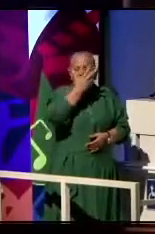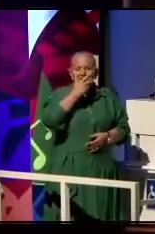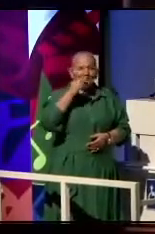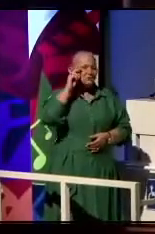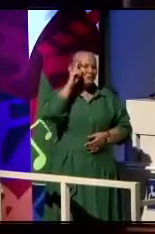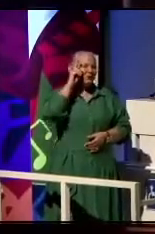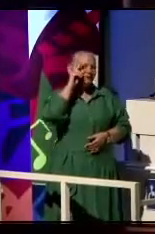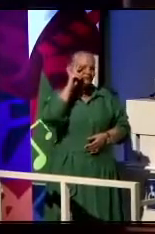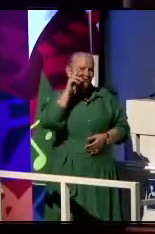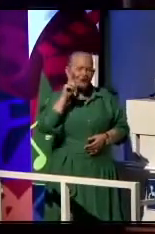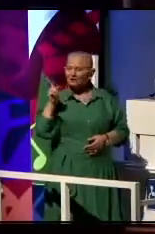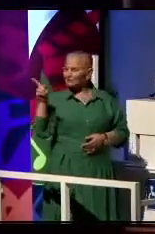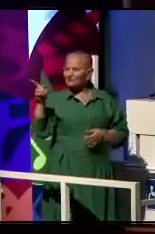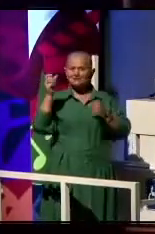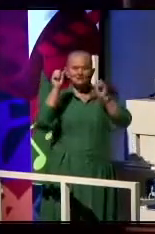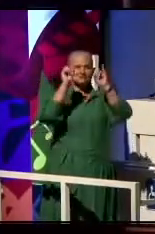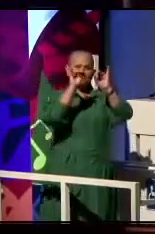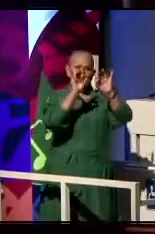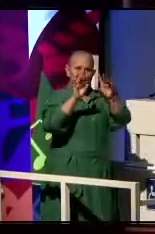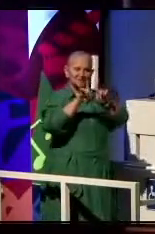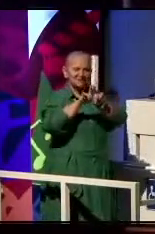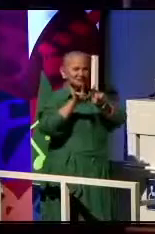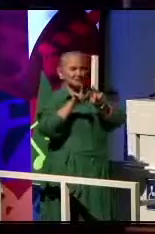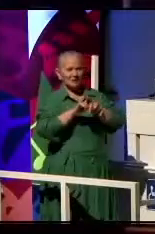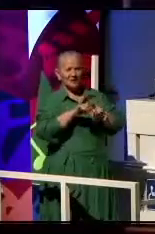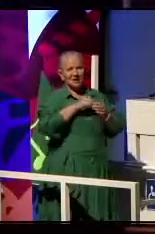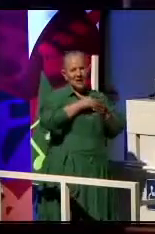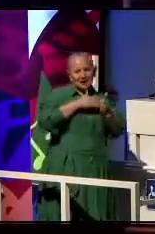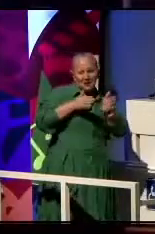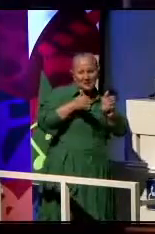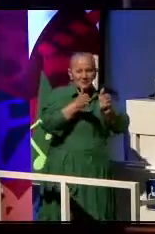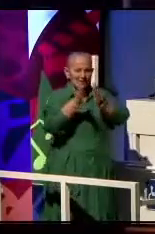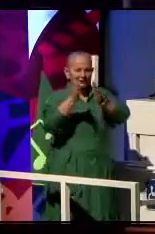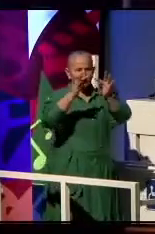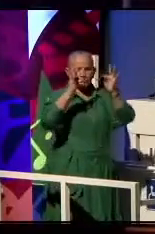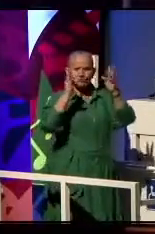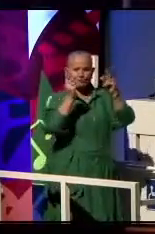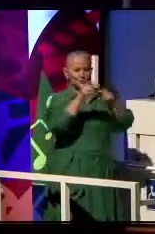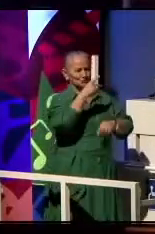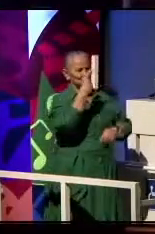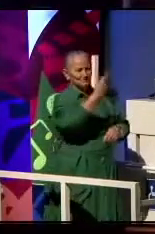coisa sempre interessante. Essa travessia de todos eles é muito legal.